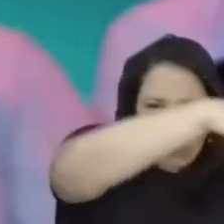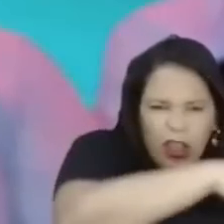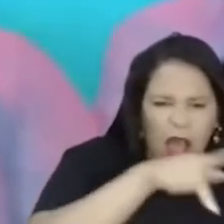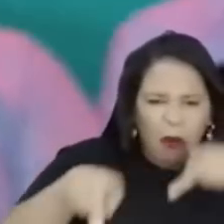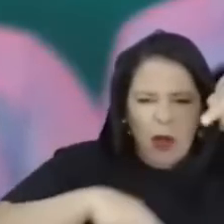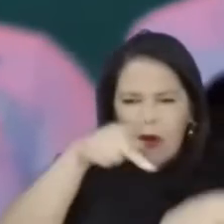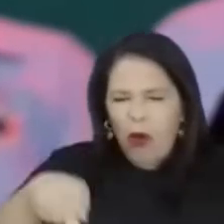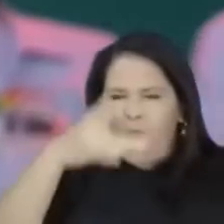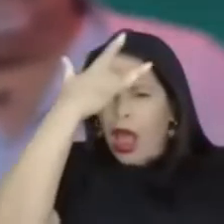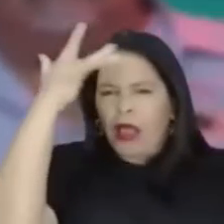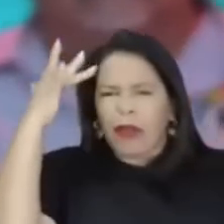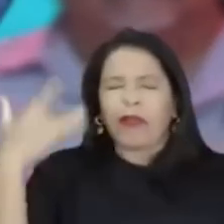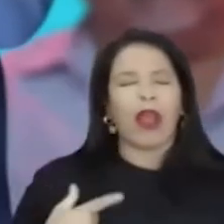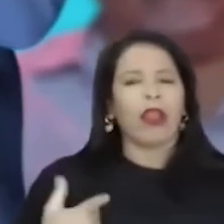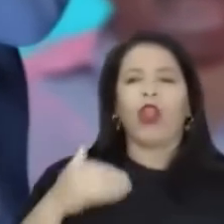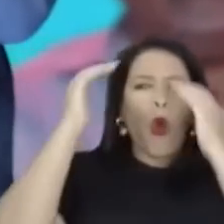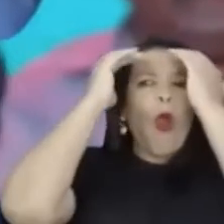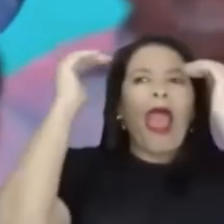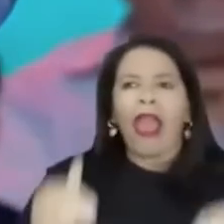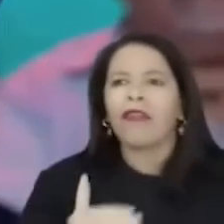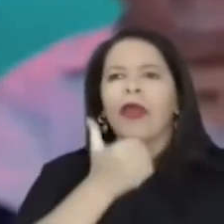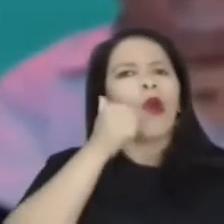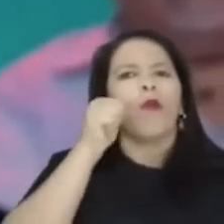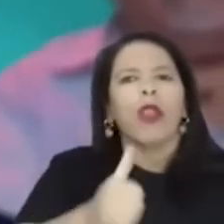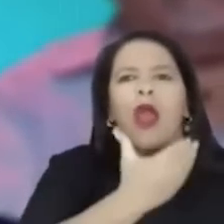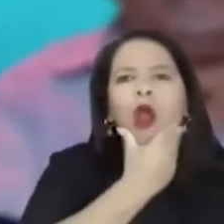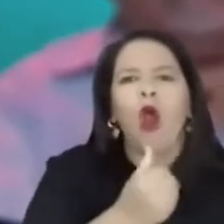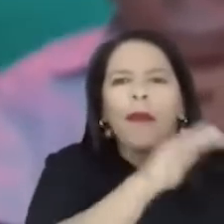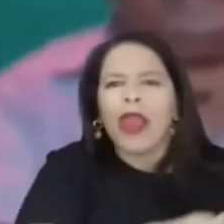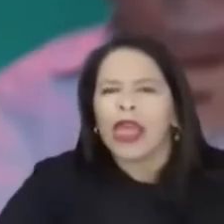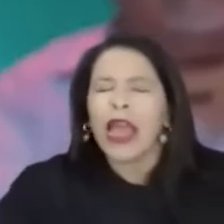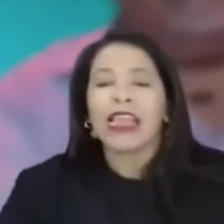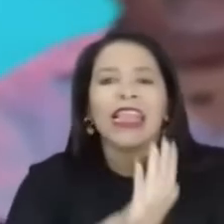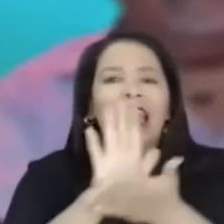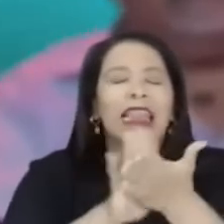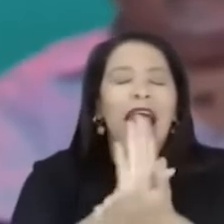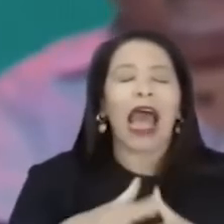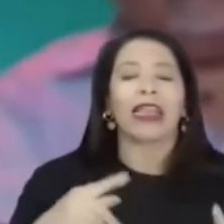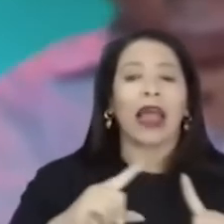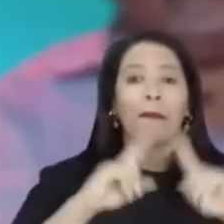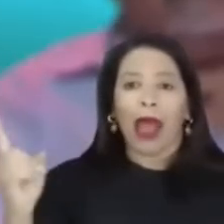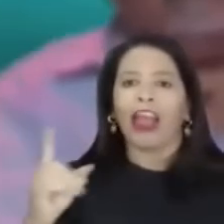crianças. Graças a Deus, esse cidadão foi preso.